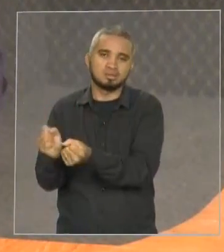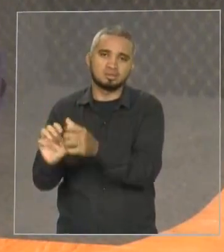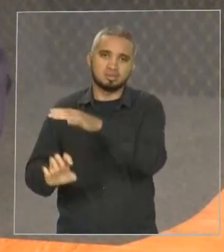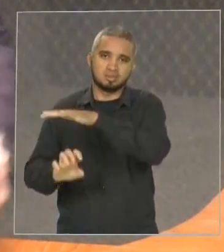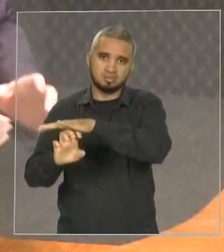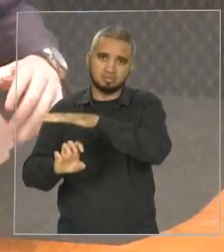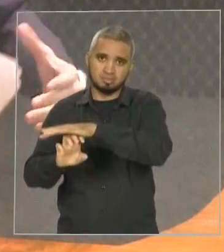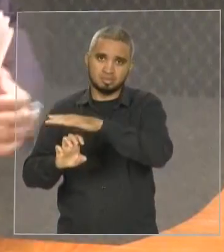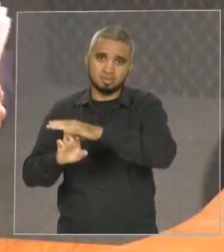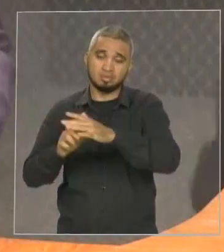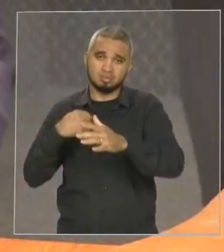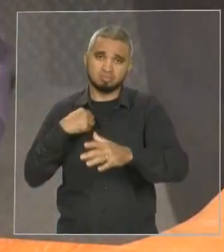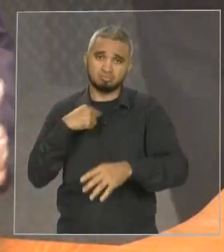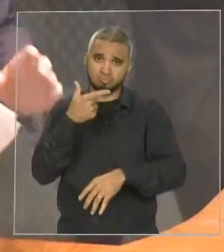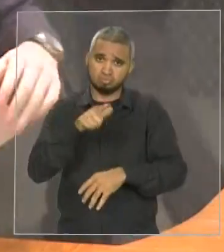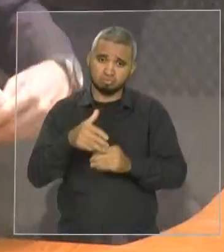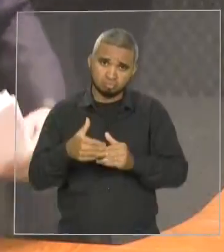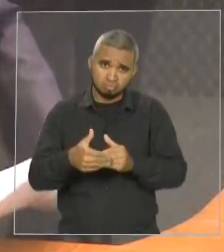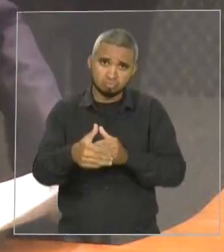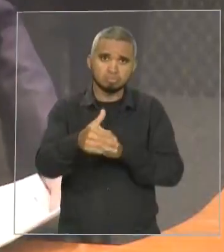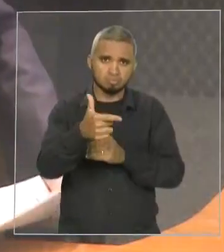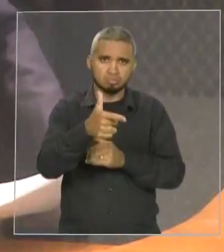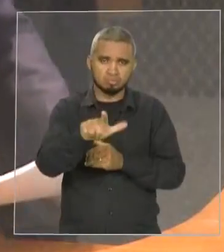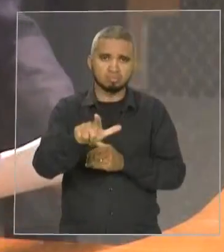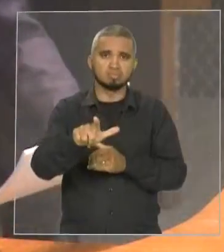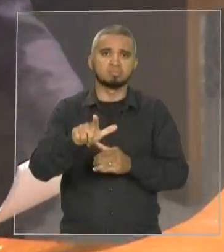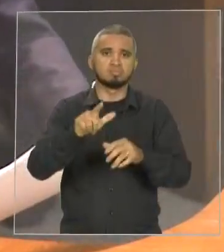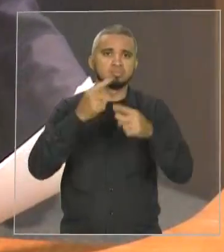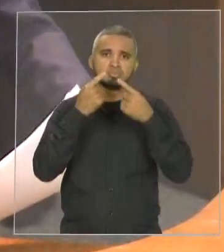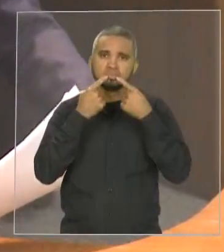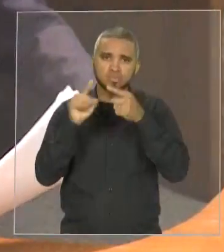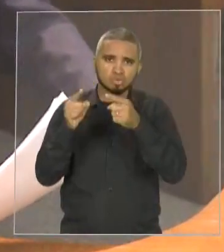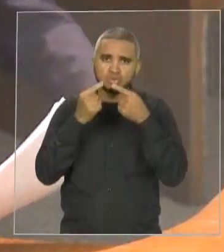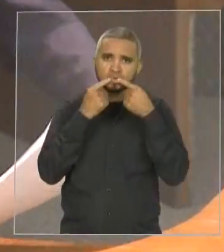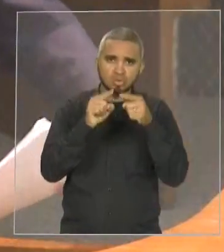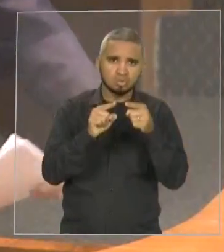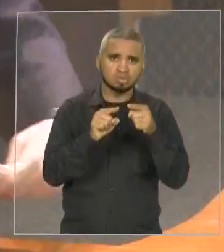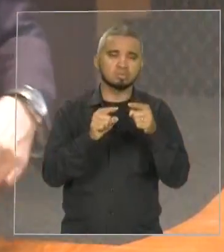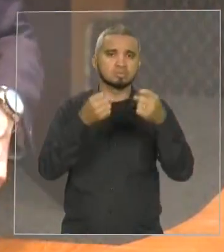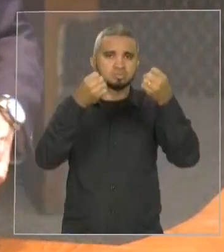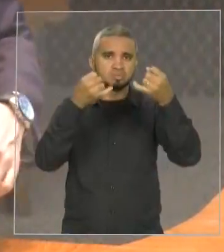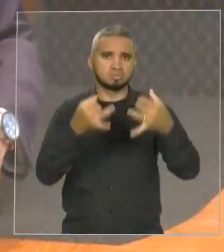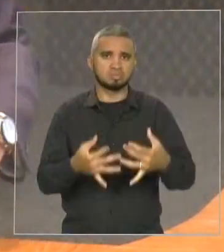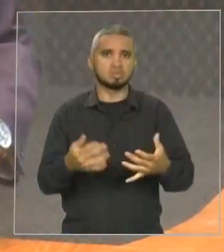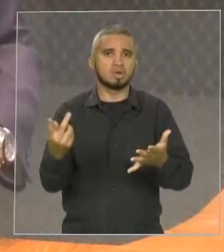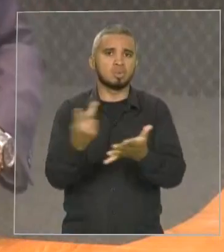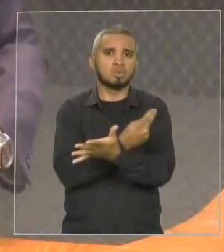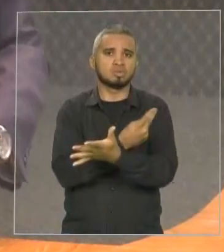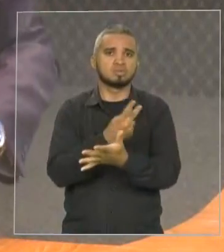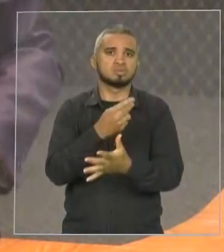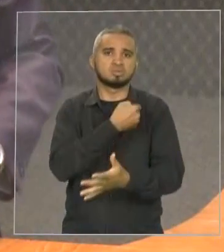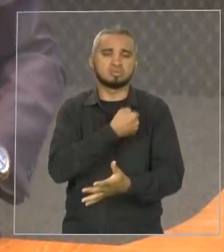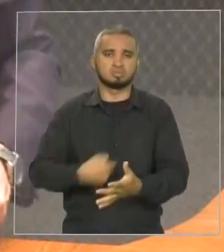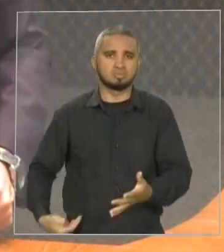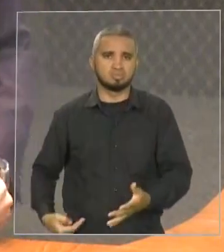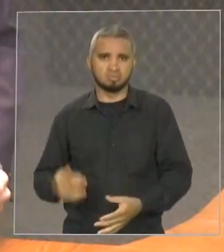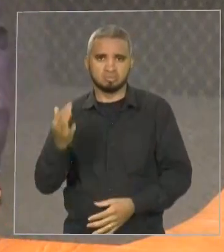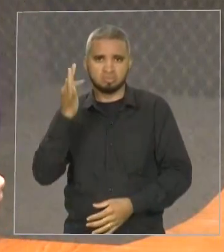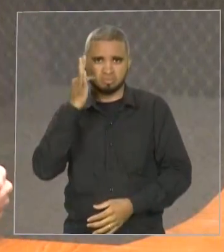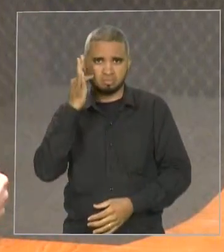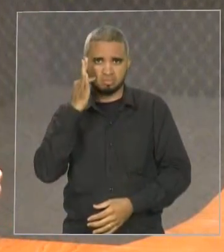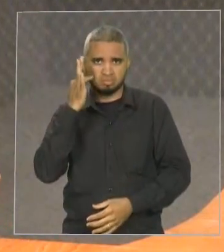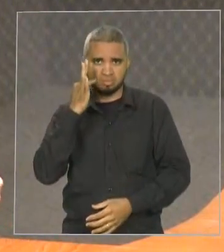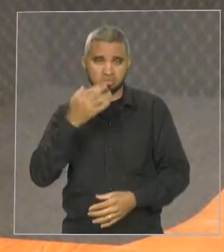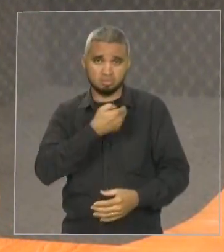desse caso e novas providências a serem tomadas em relação ao que acontece no governo comunista, um governo que